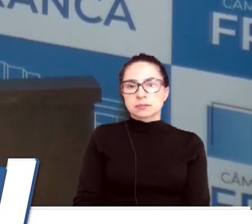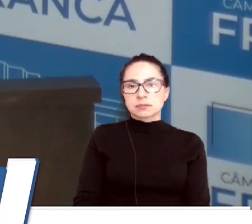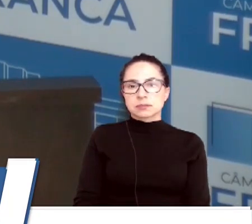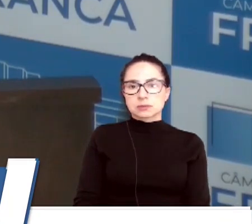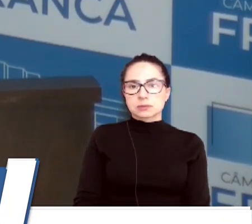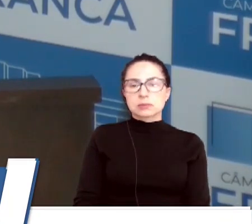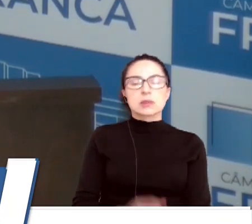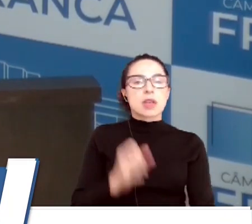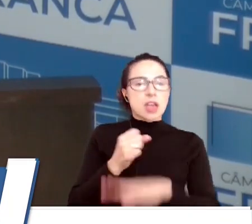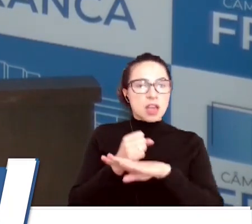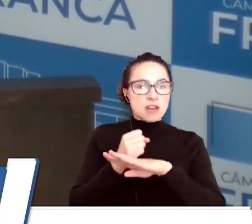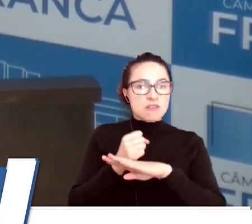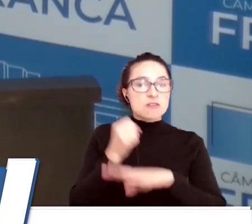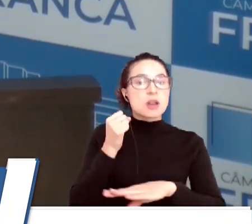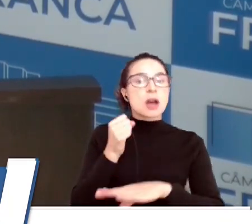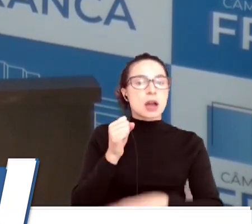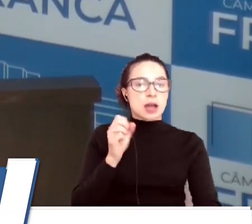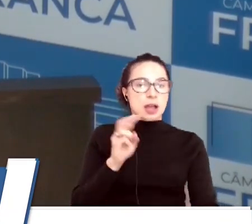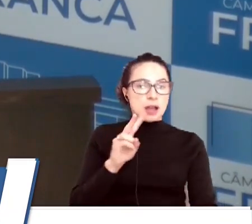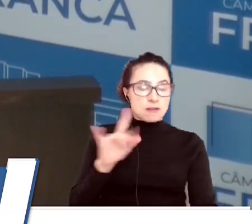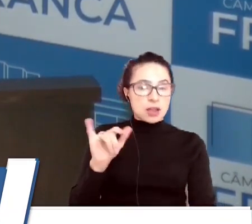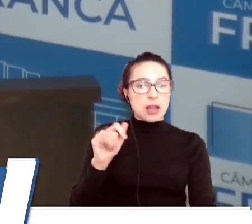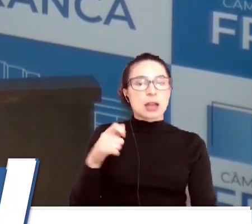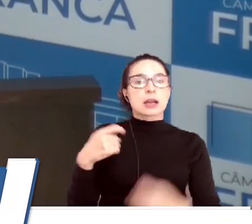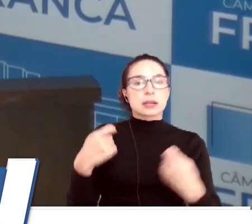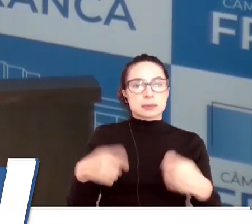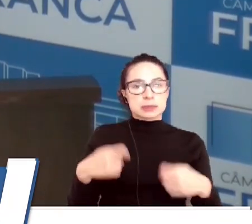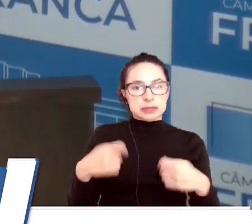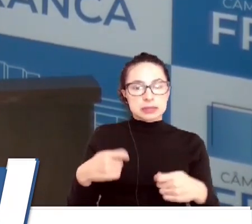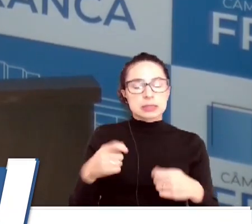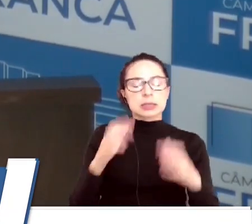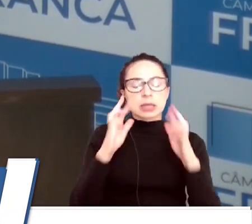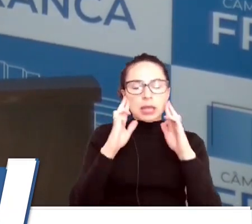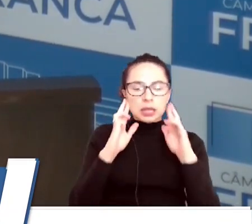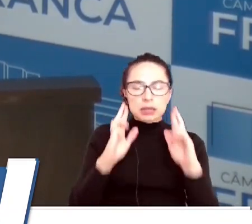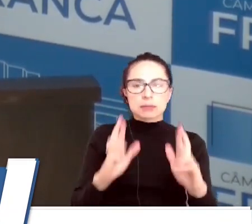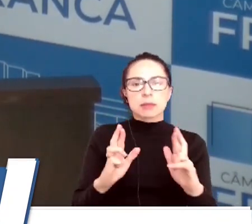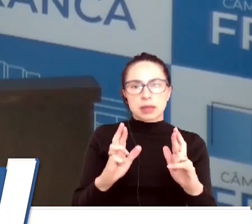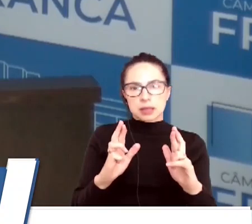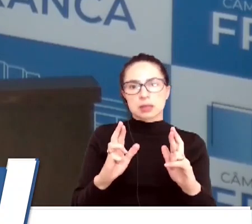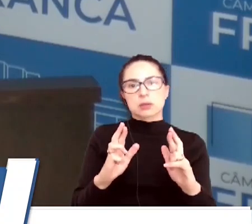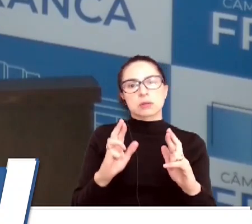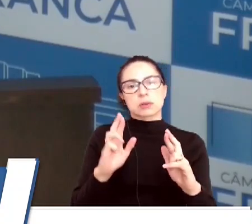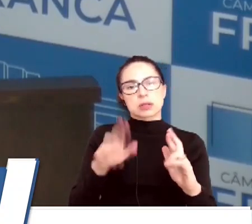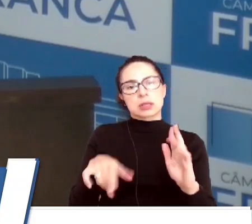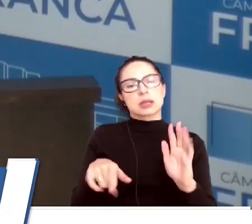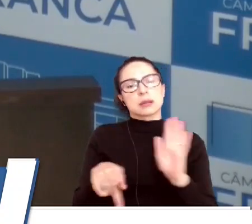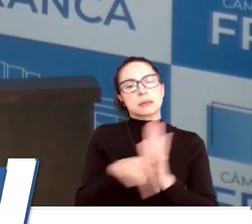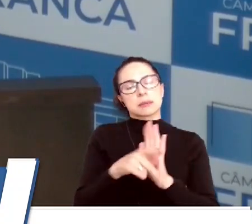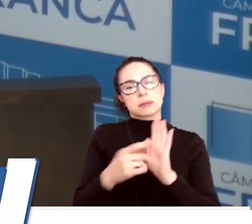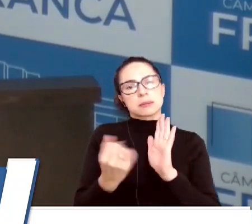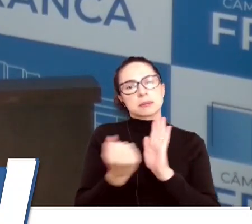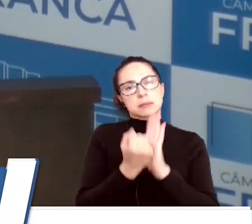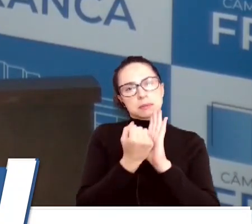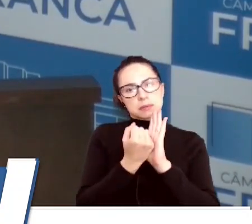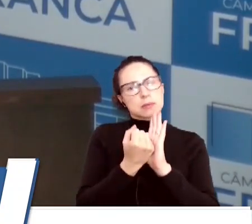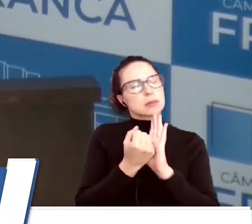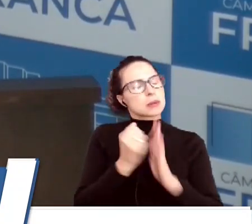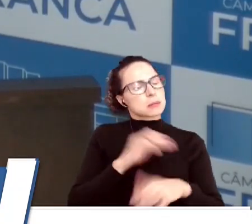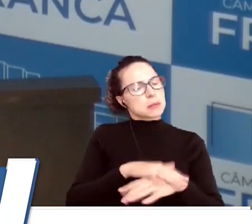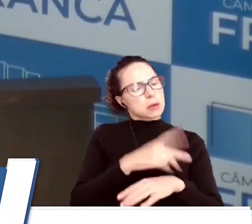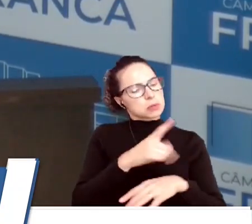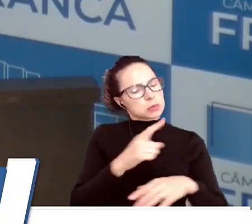Franca vai e precisa ser respeitado naquilo que é patrimônio dela. Faça a sua parte,